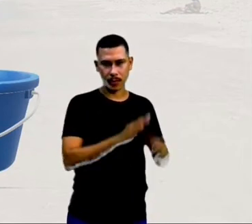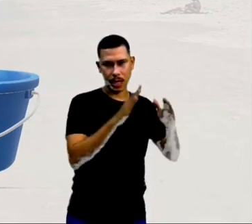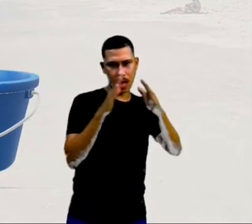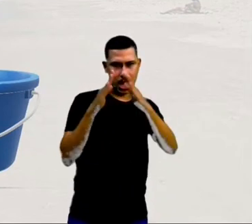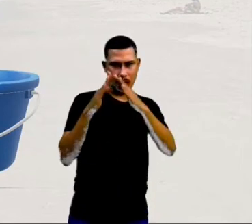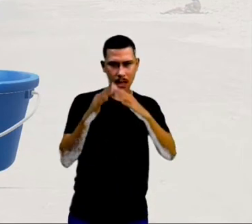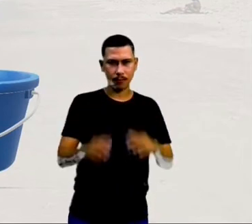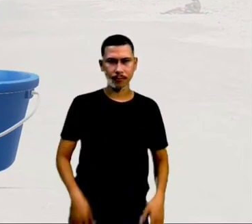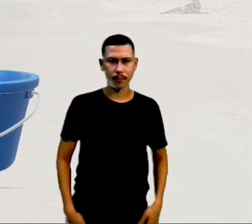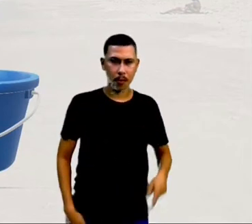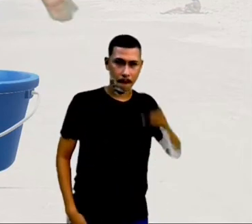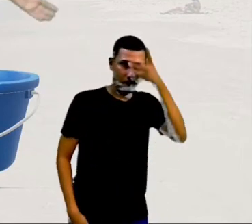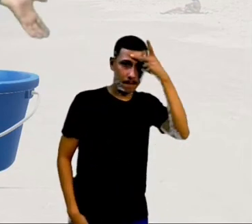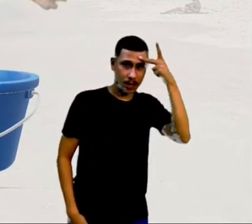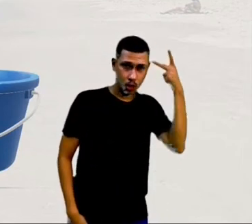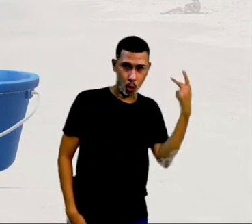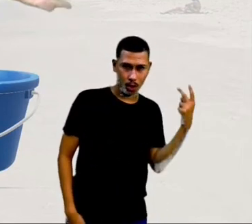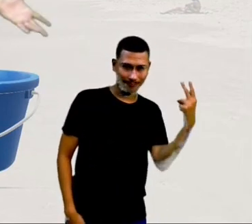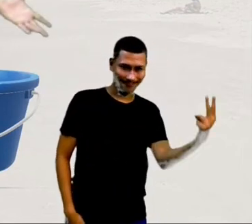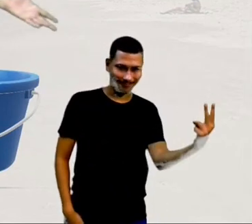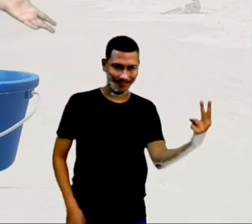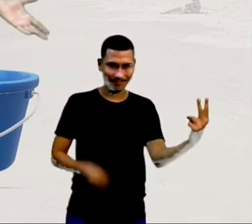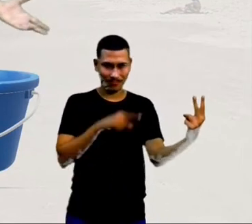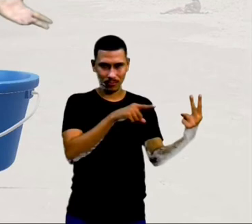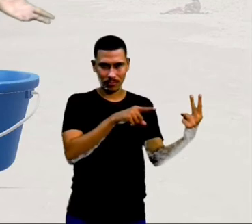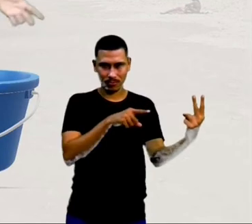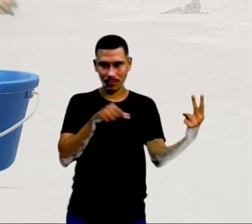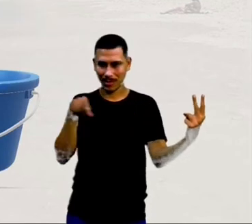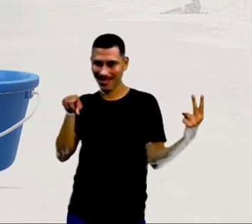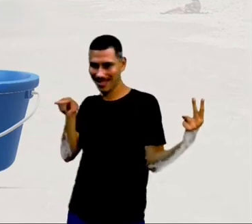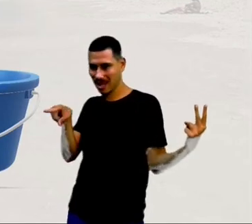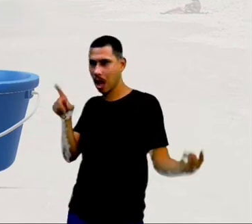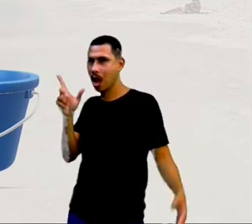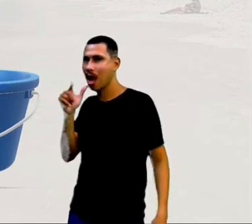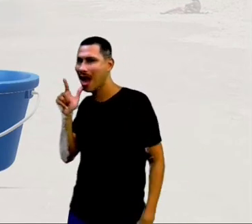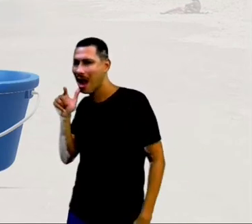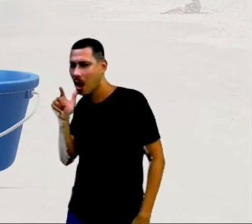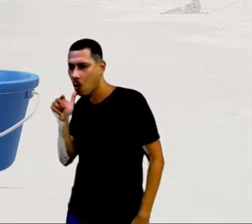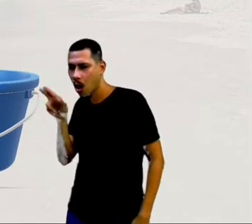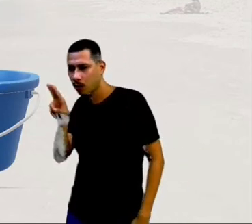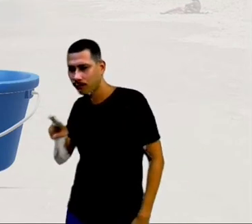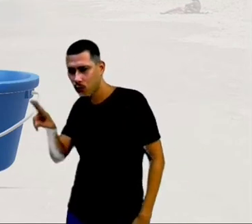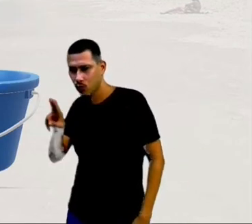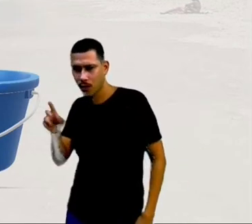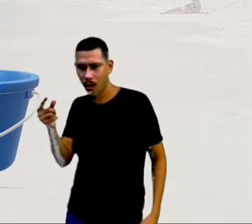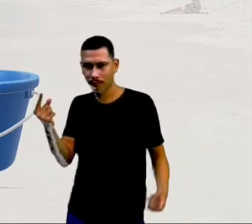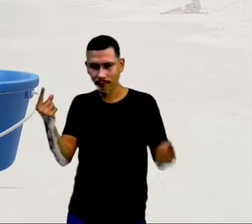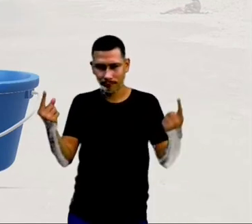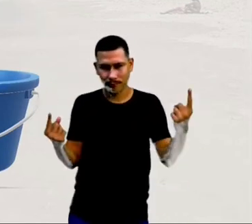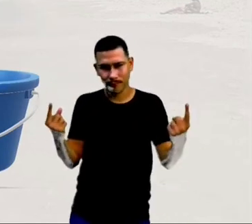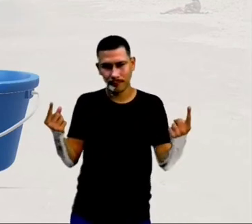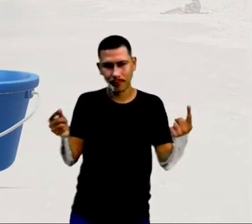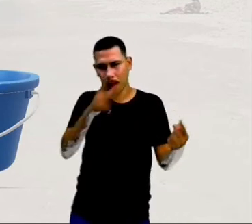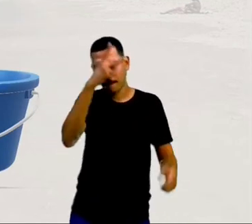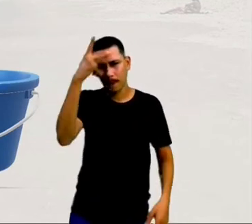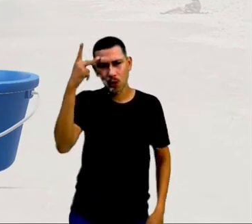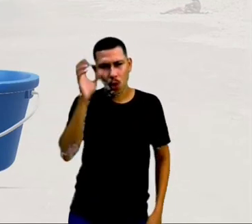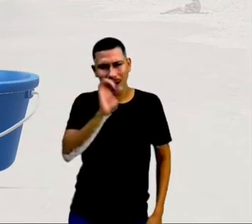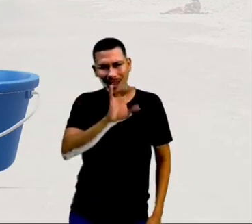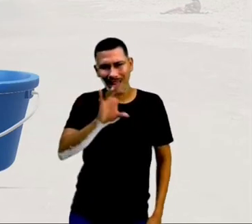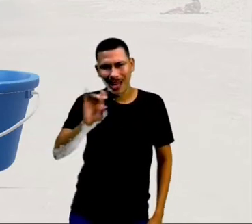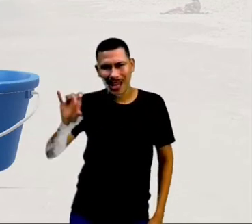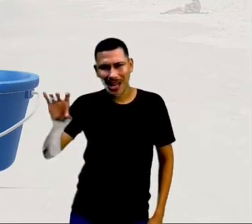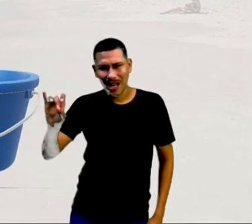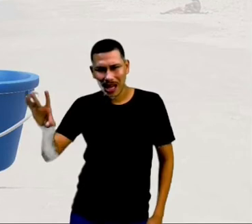pessoas que moram numa casa e a quantidade de água que vai se gastar. Imagine que cada pessoa tenha que